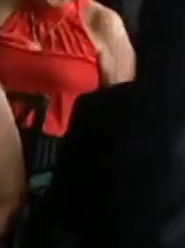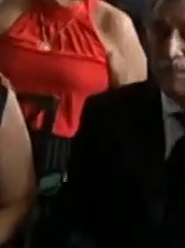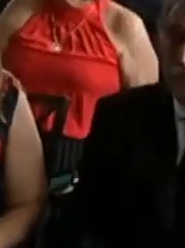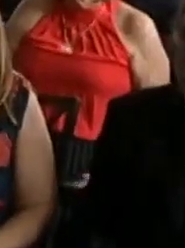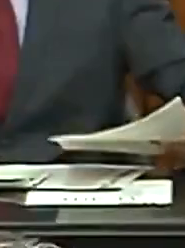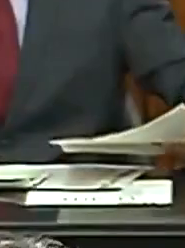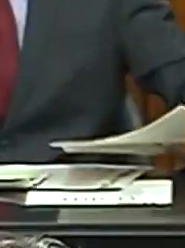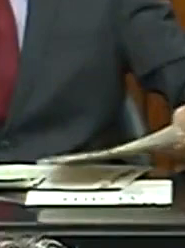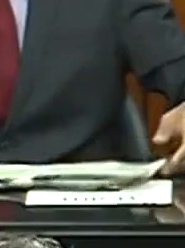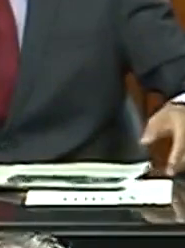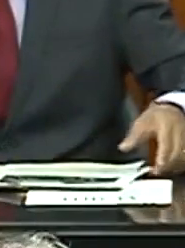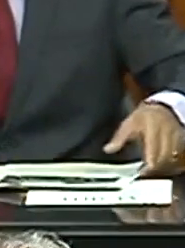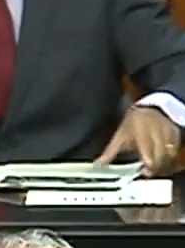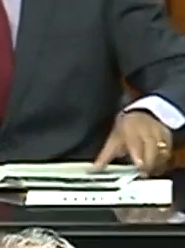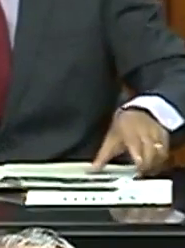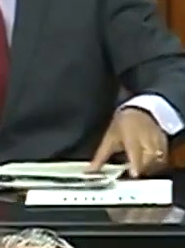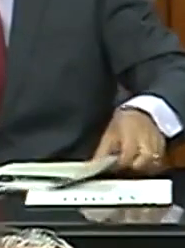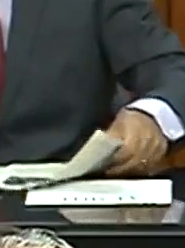Joanita.